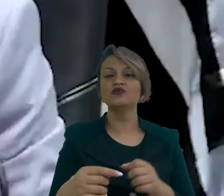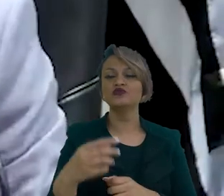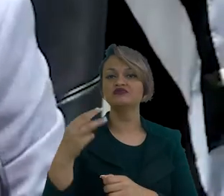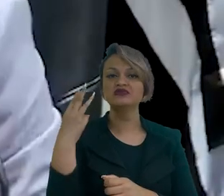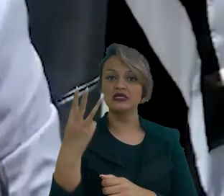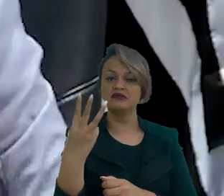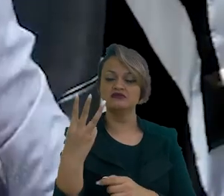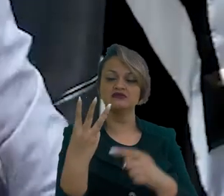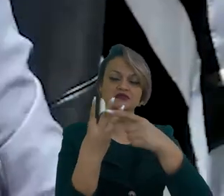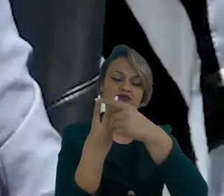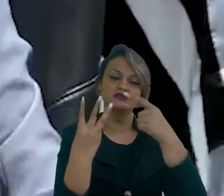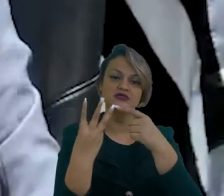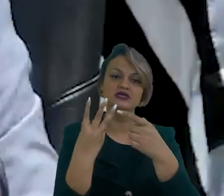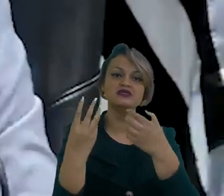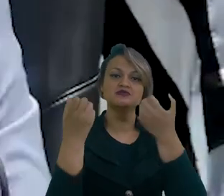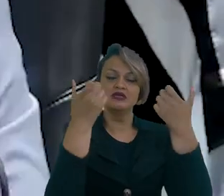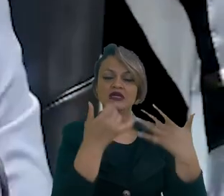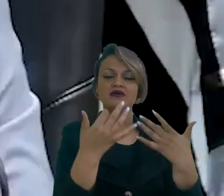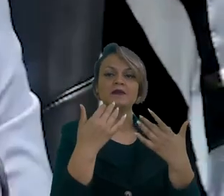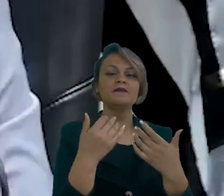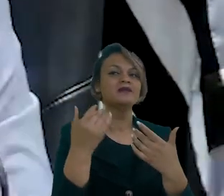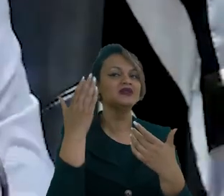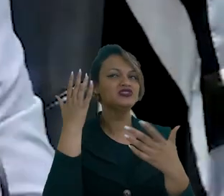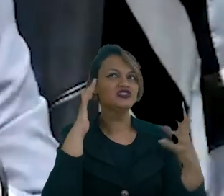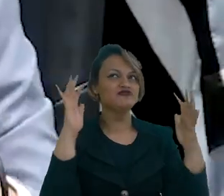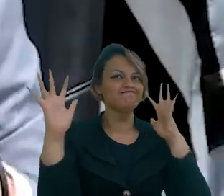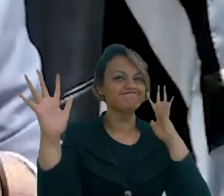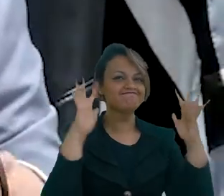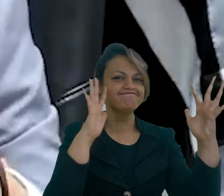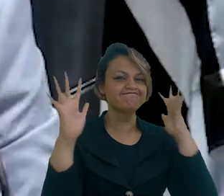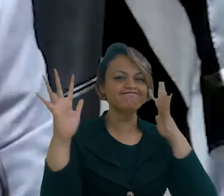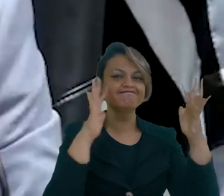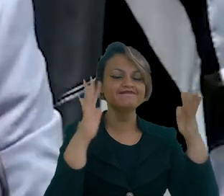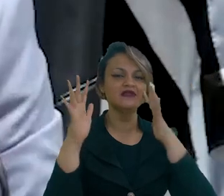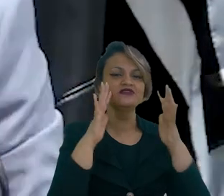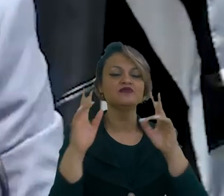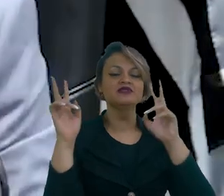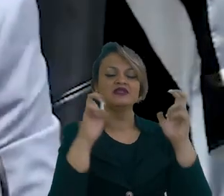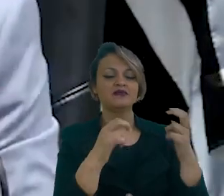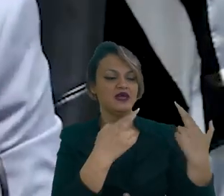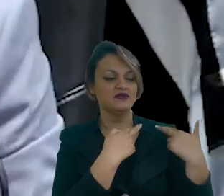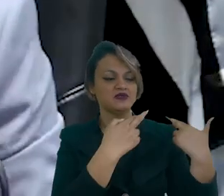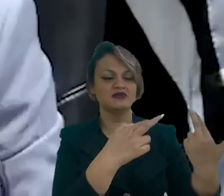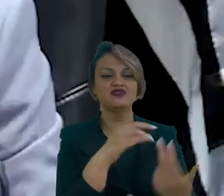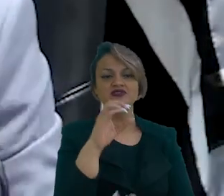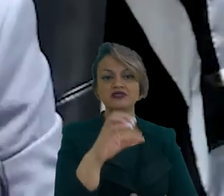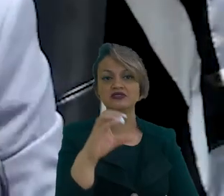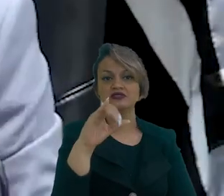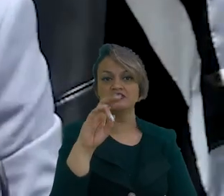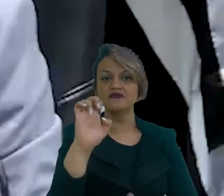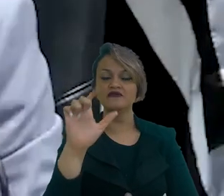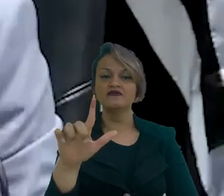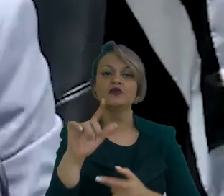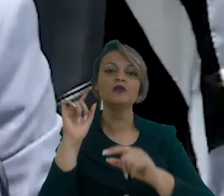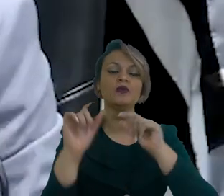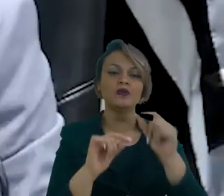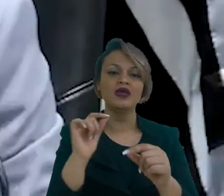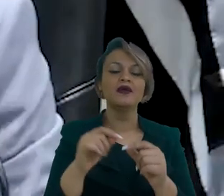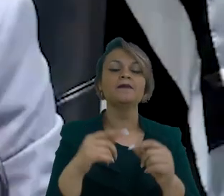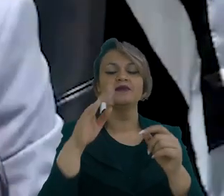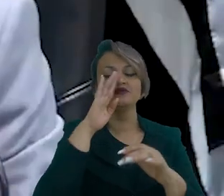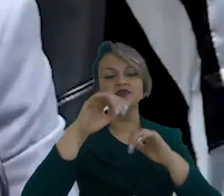são três grandes considerações para a gente tentar fazer algumas meditações a respeito da responsabilidade civil